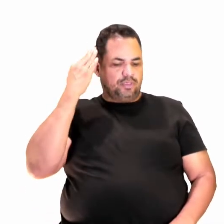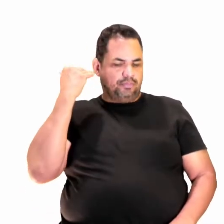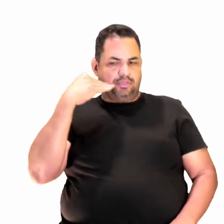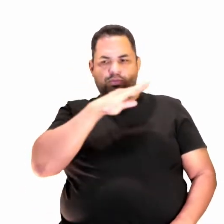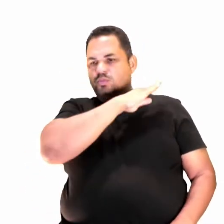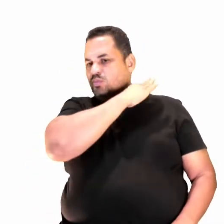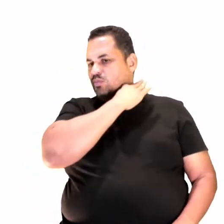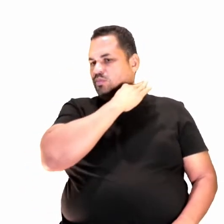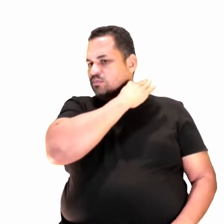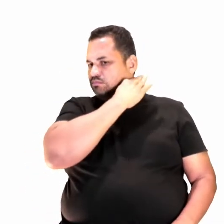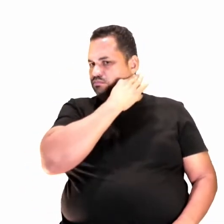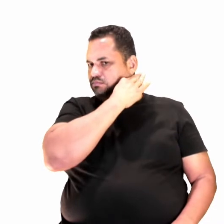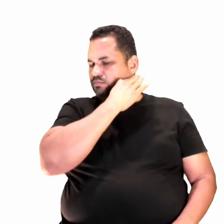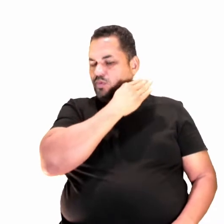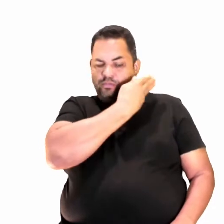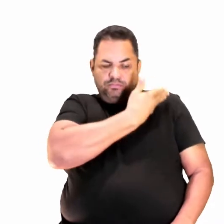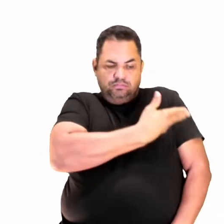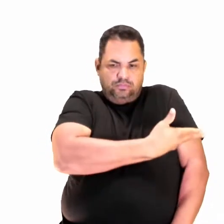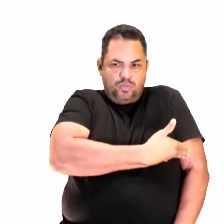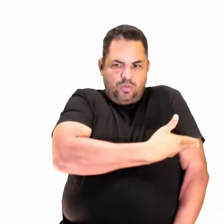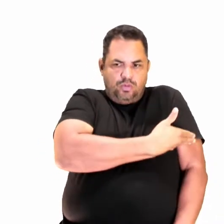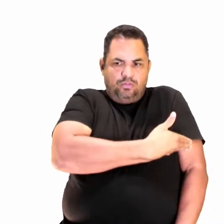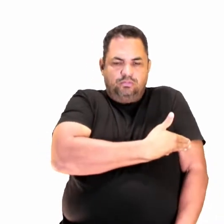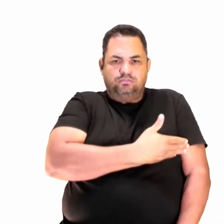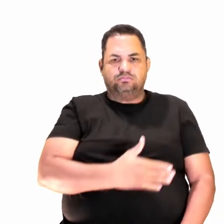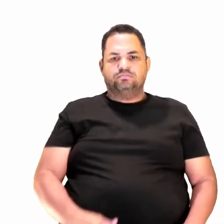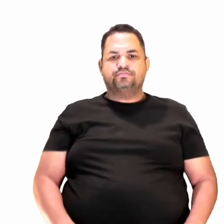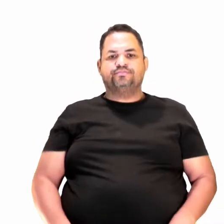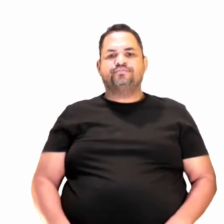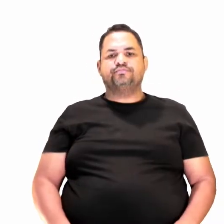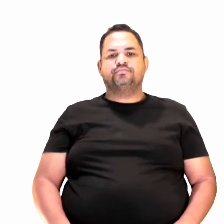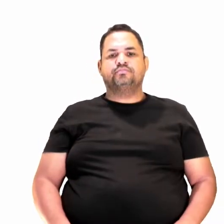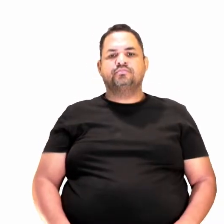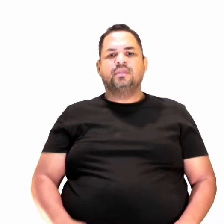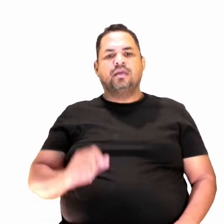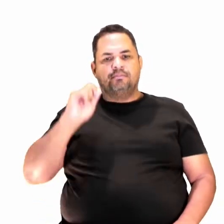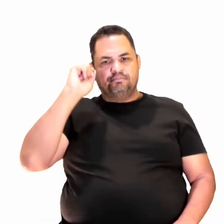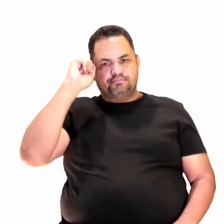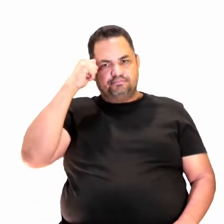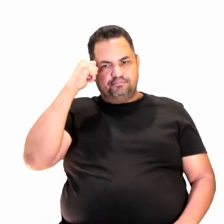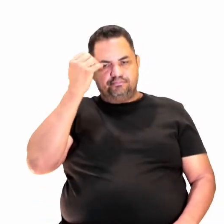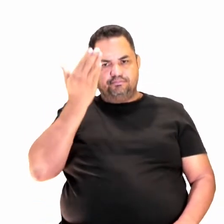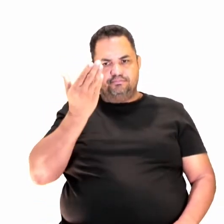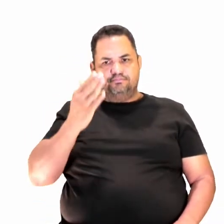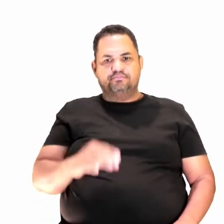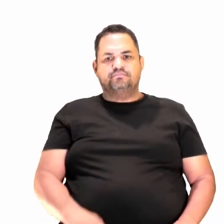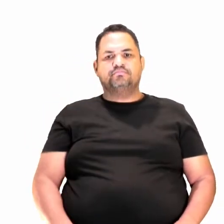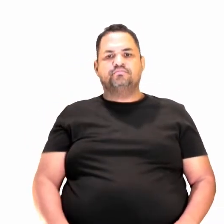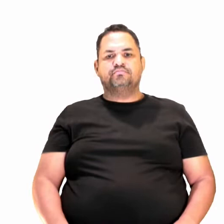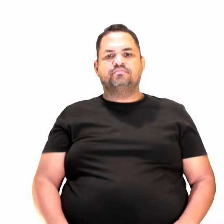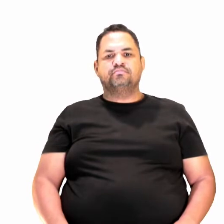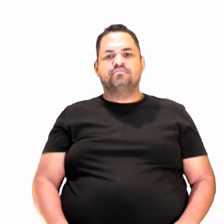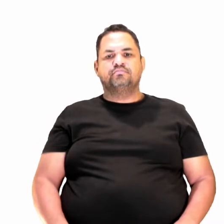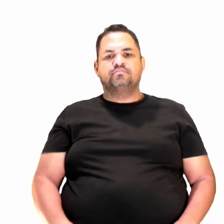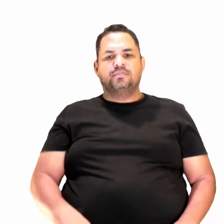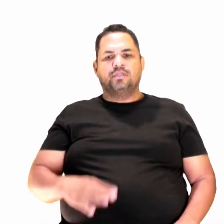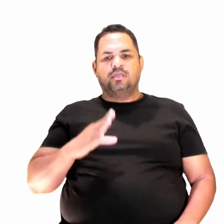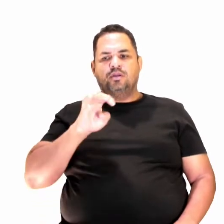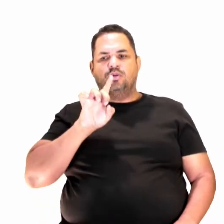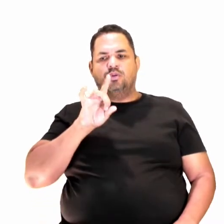mais magro, ou seja, é uma pessoa mais magra do que uma pessoa slim, certo? Então, quando